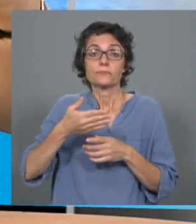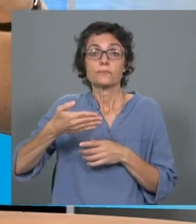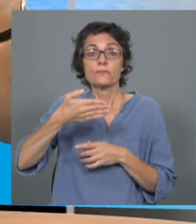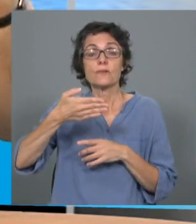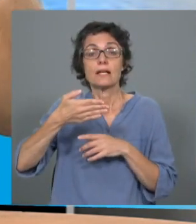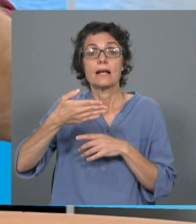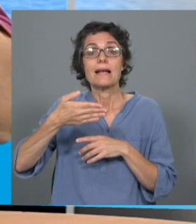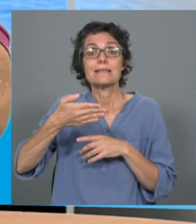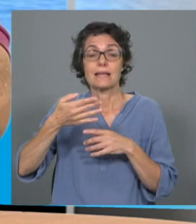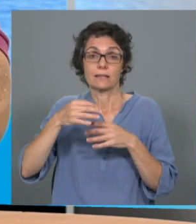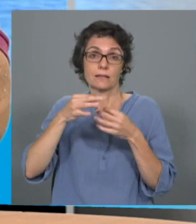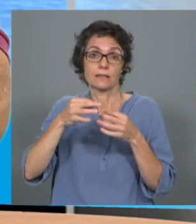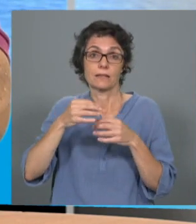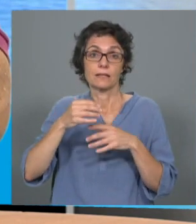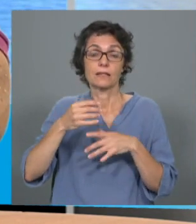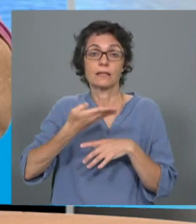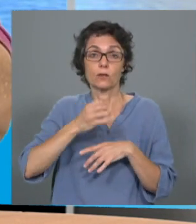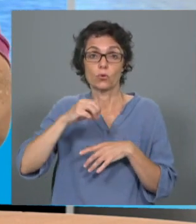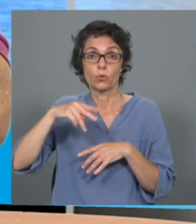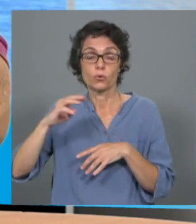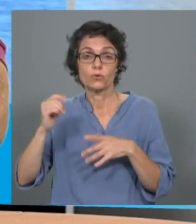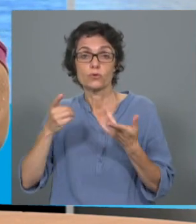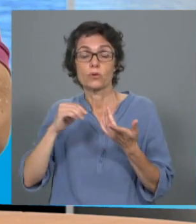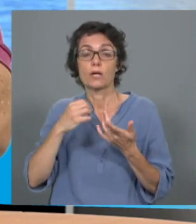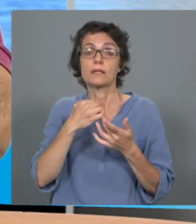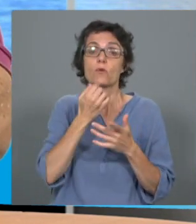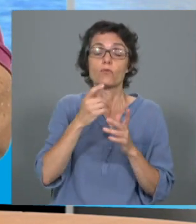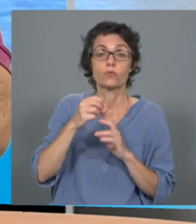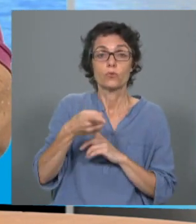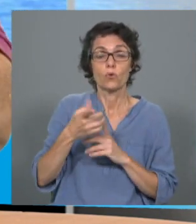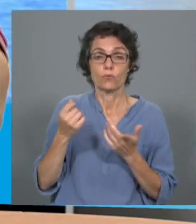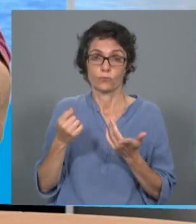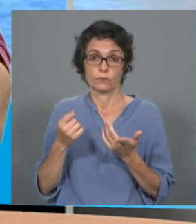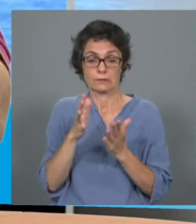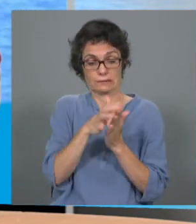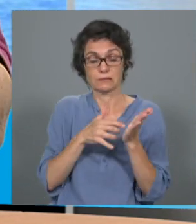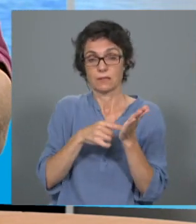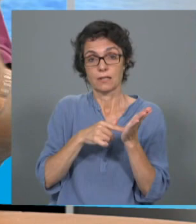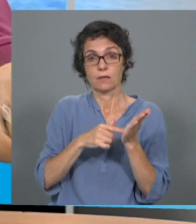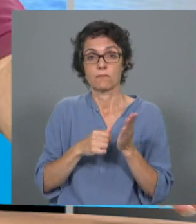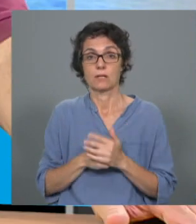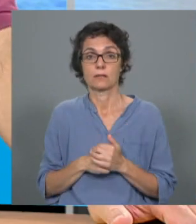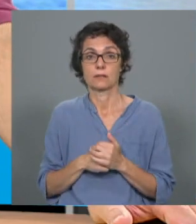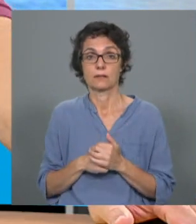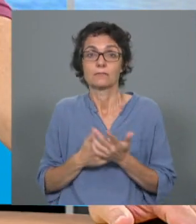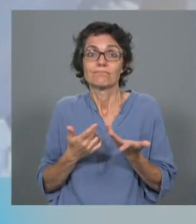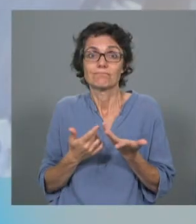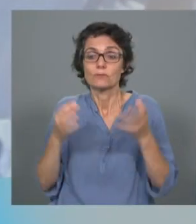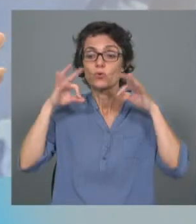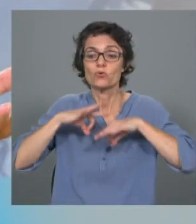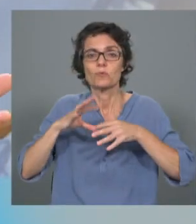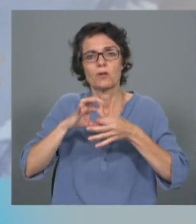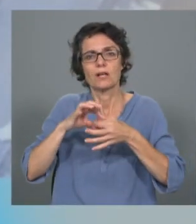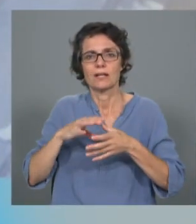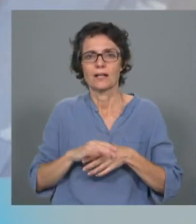para o Crisma, não é? E São Paulo fala de 9 frutos do Espírito Santo, na Carta aos Gálatas. É tudo. Deus e tudo é isso está relacionado com dimensões do